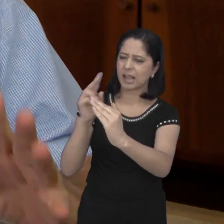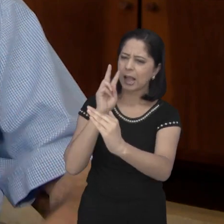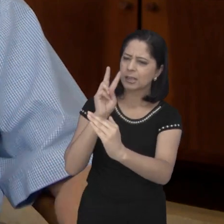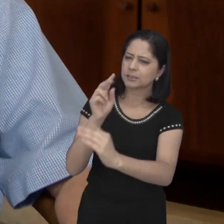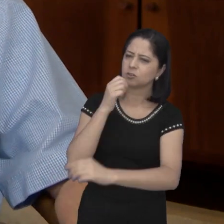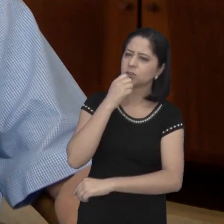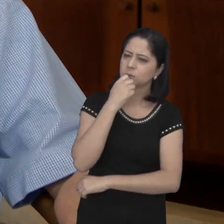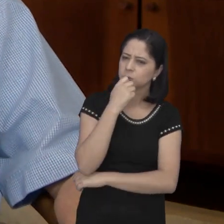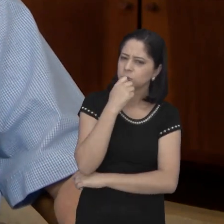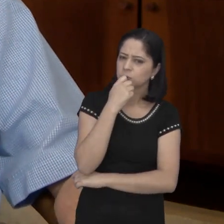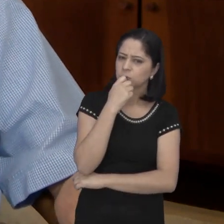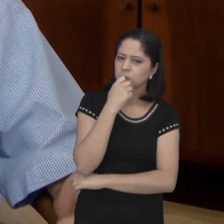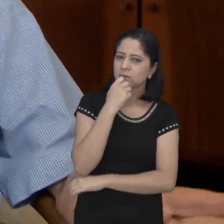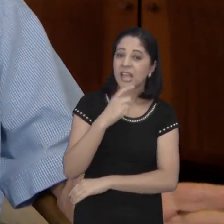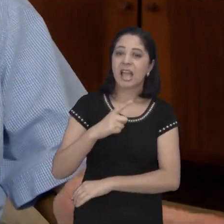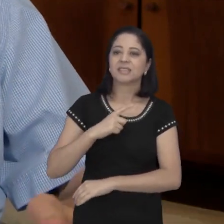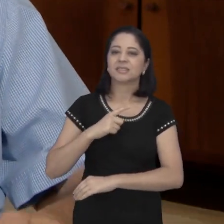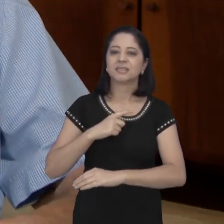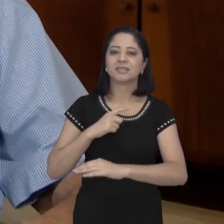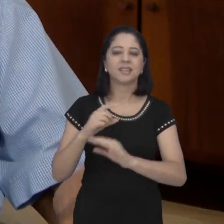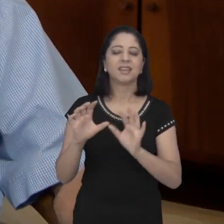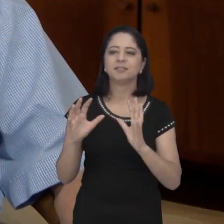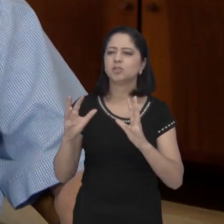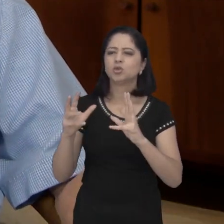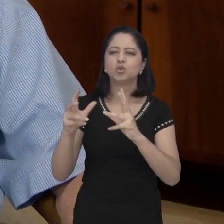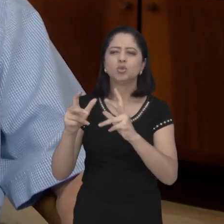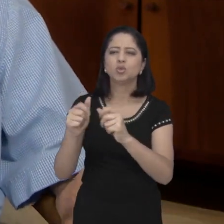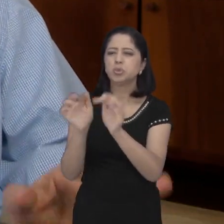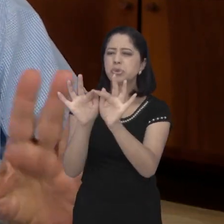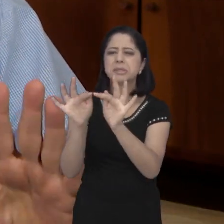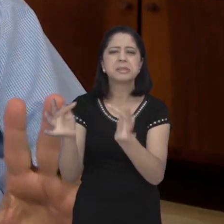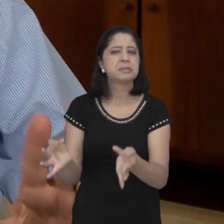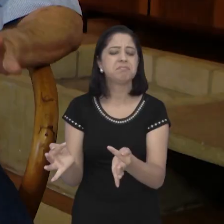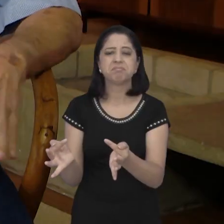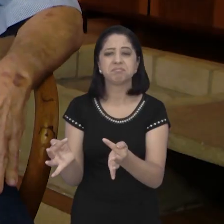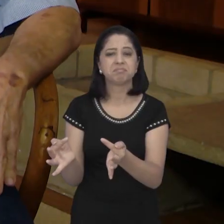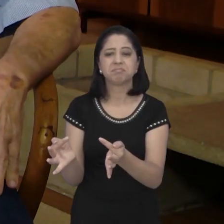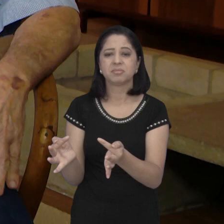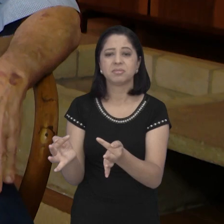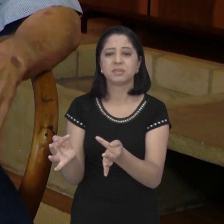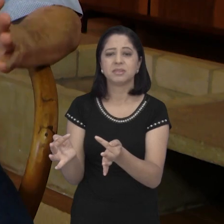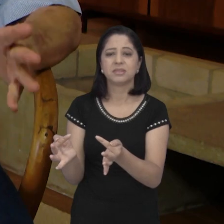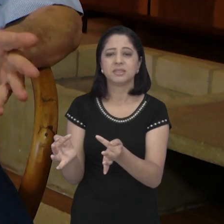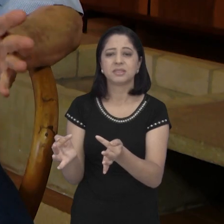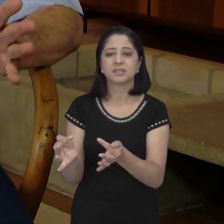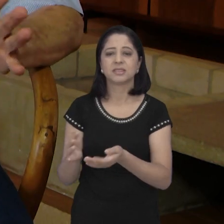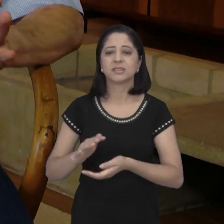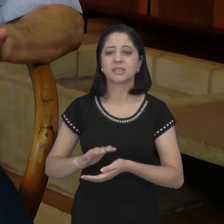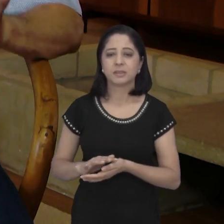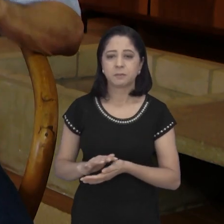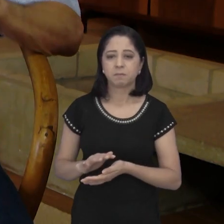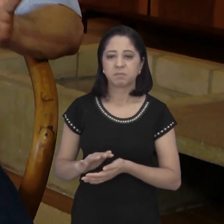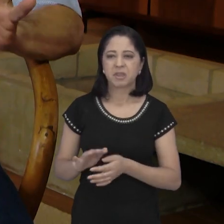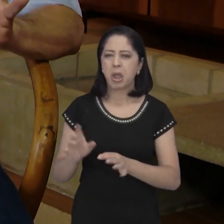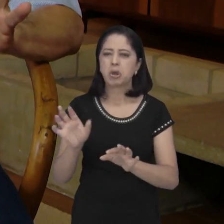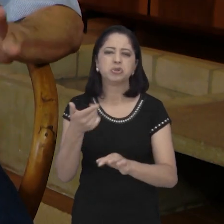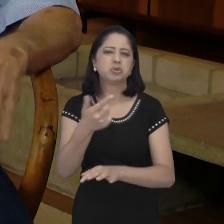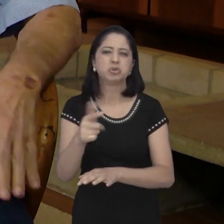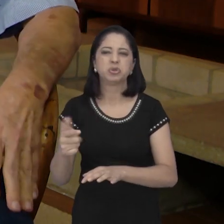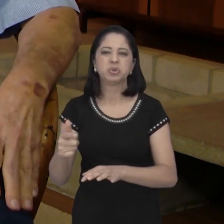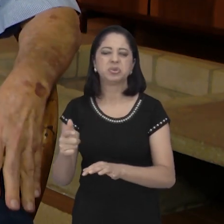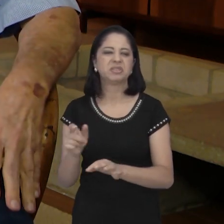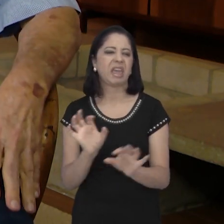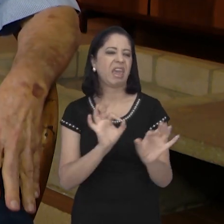olhar diferente, né, para a casa. Nessa rua aqui tem 2 casas assim, de arquitetura moderna que você é